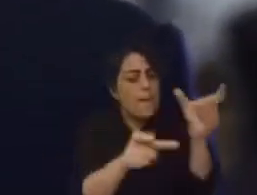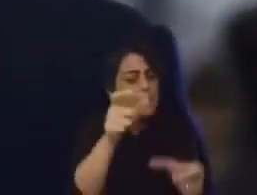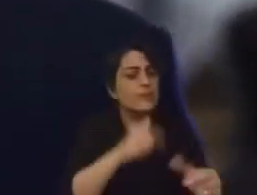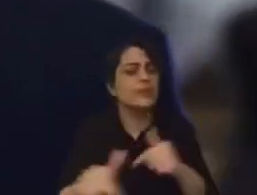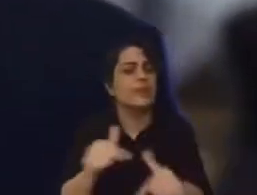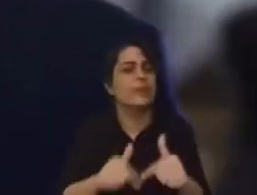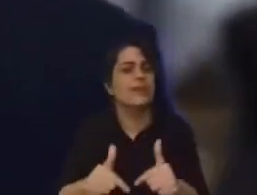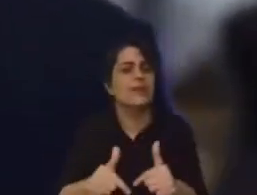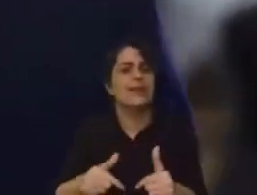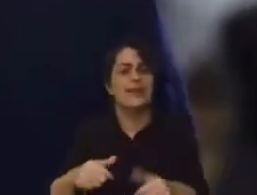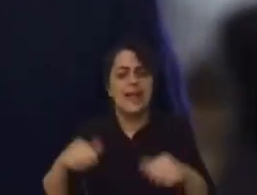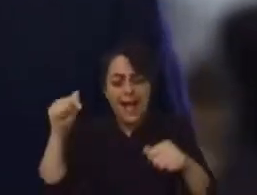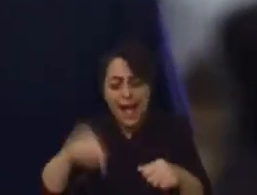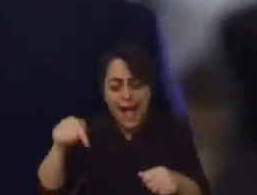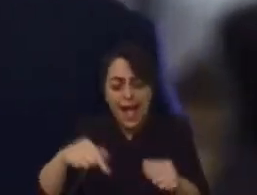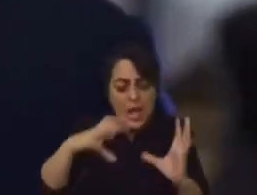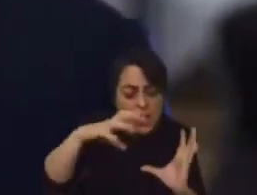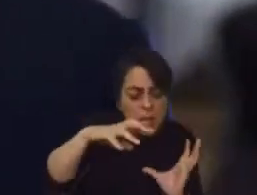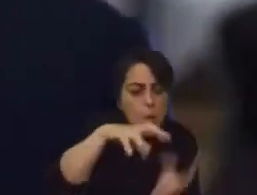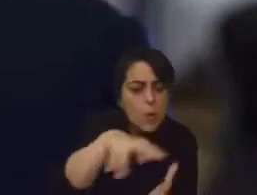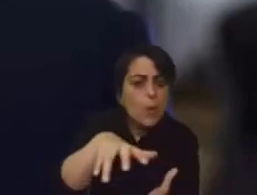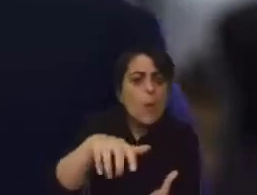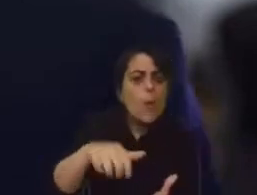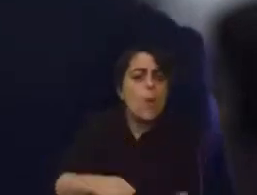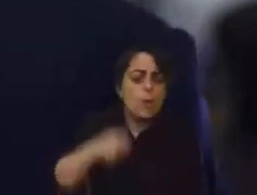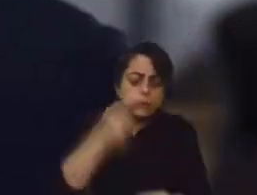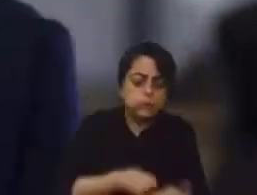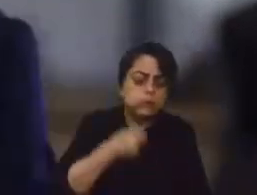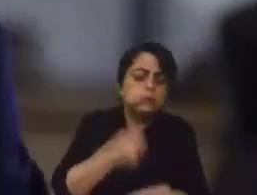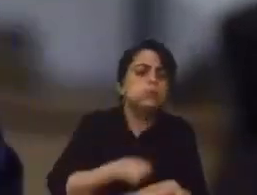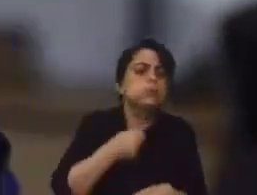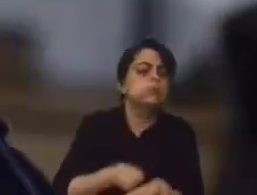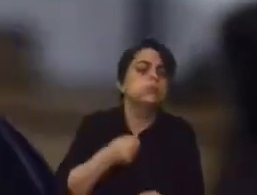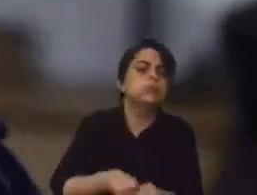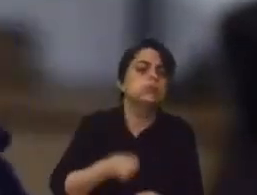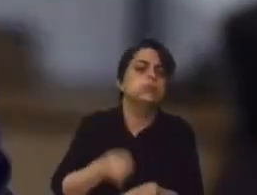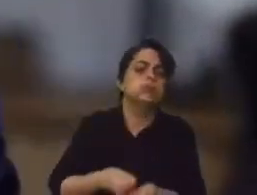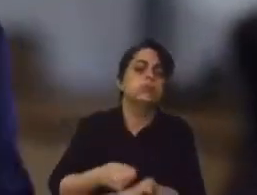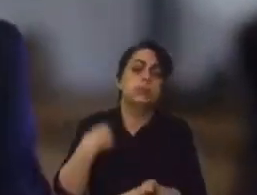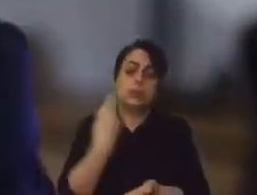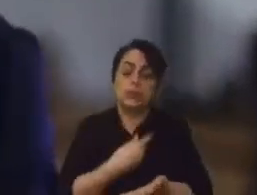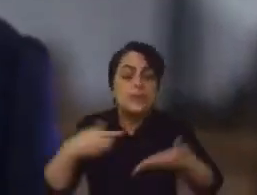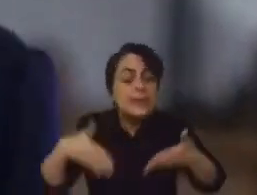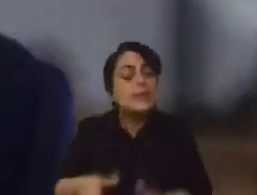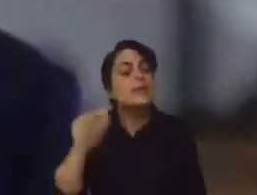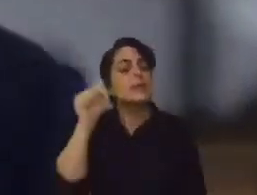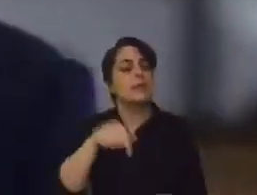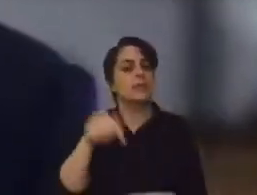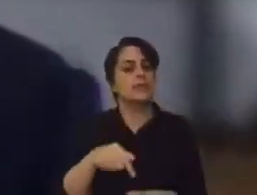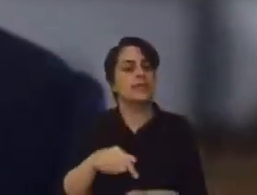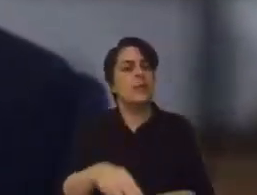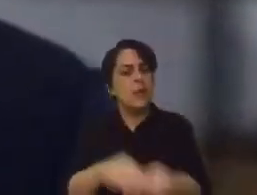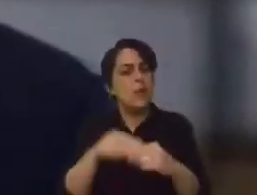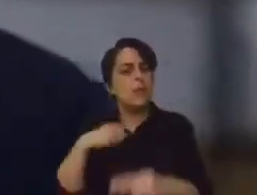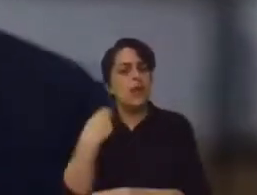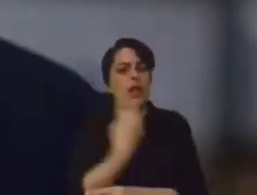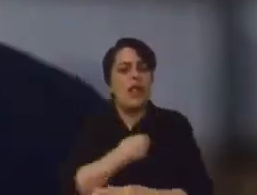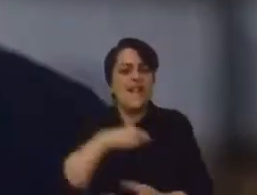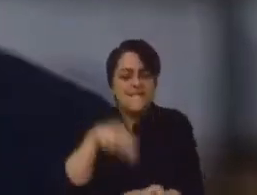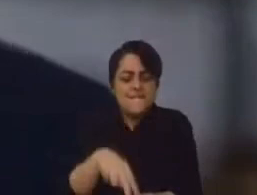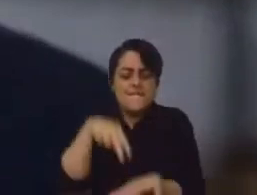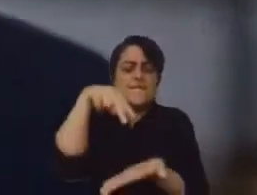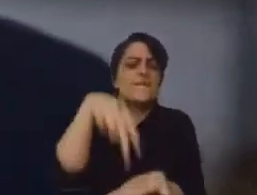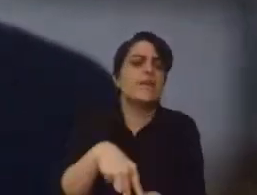Aqui na Terra, onde nós nascemos. E por isso é que nós temos que ser muito firmes, Sérgio, colocar na nossa pauta